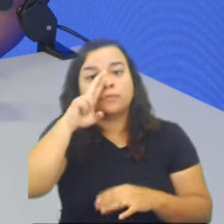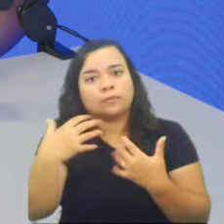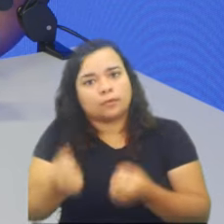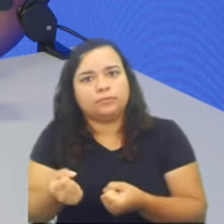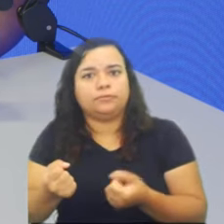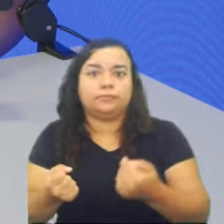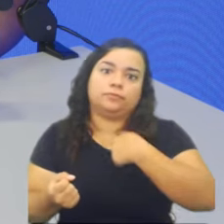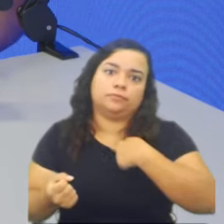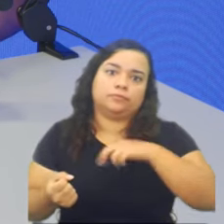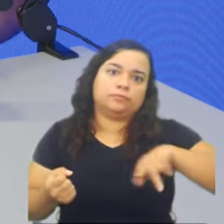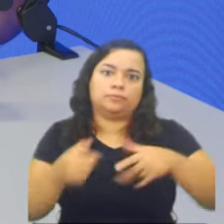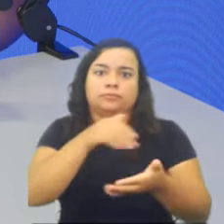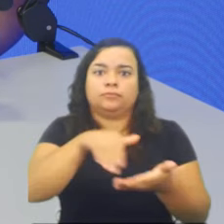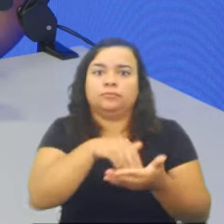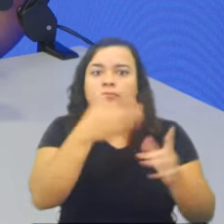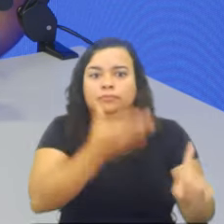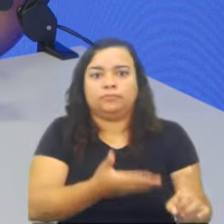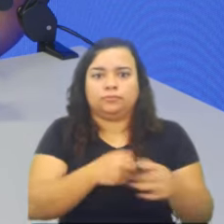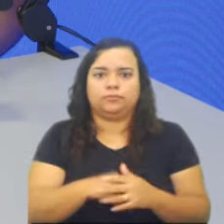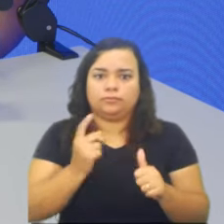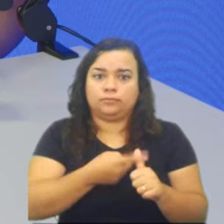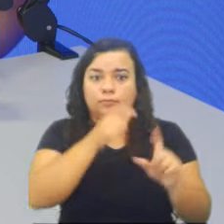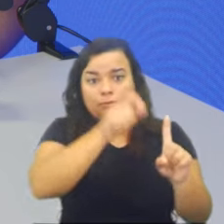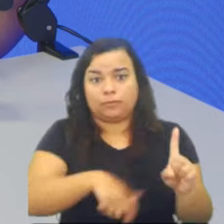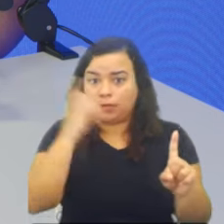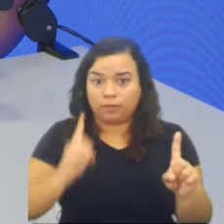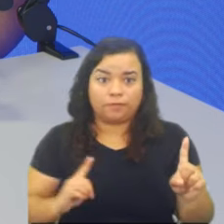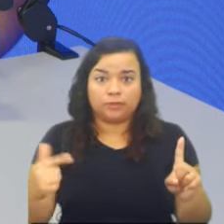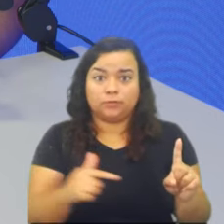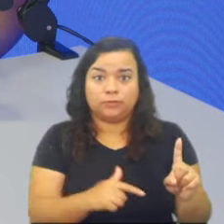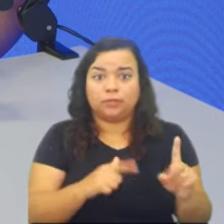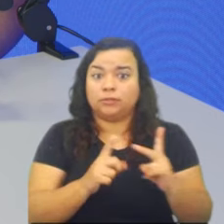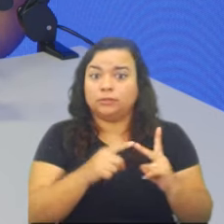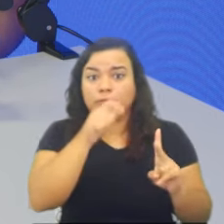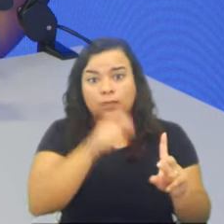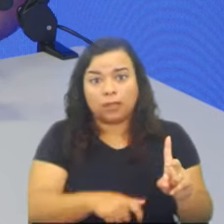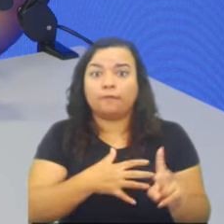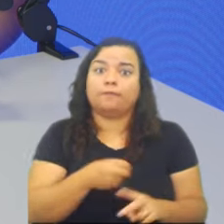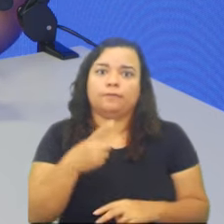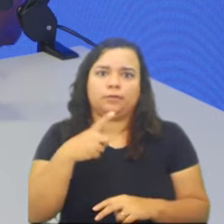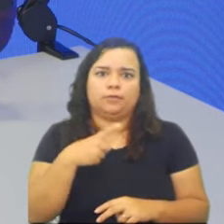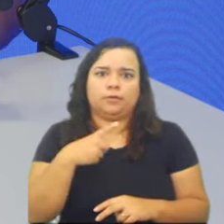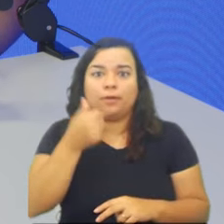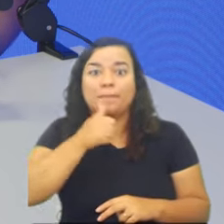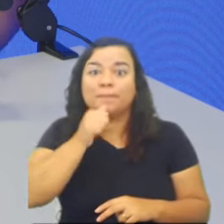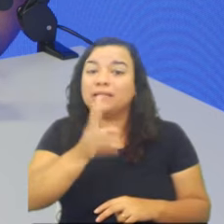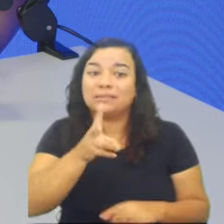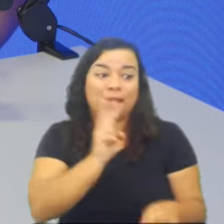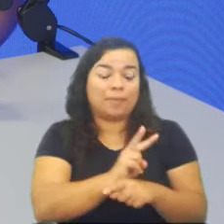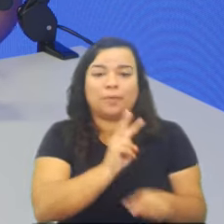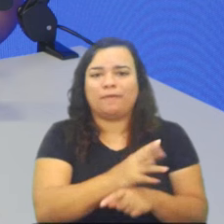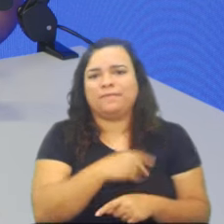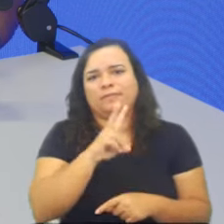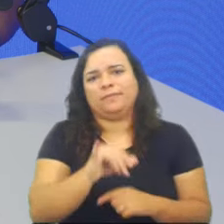risco ou não subindo só eu não é a secretária primeiro porque ela não tem deficiência e segundo porque ela tem um filho e mãe sempre vai proteger